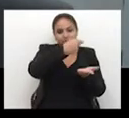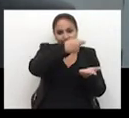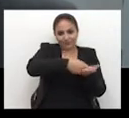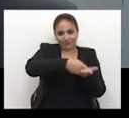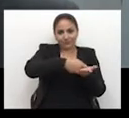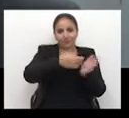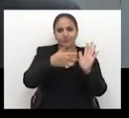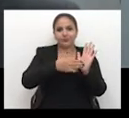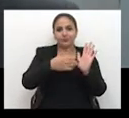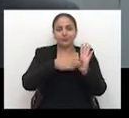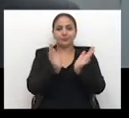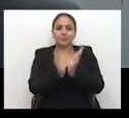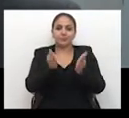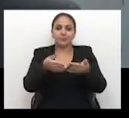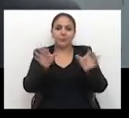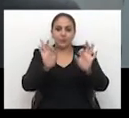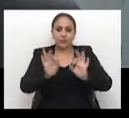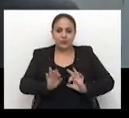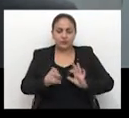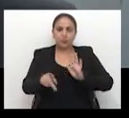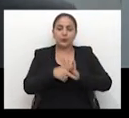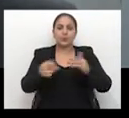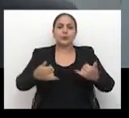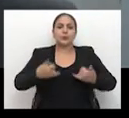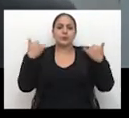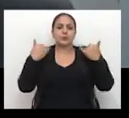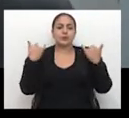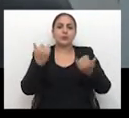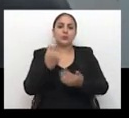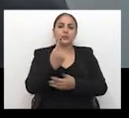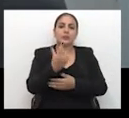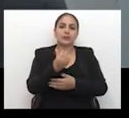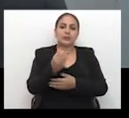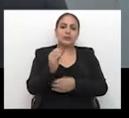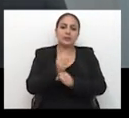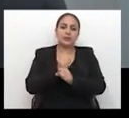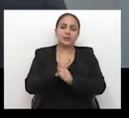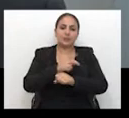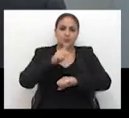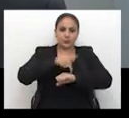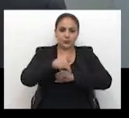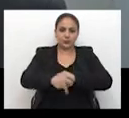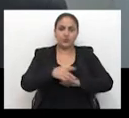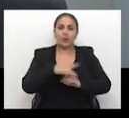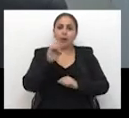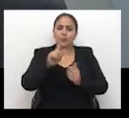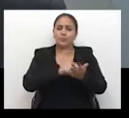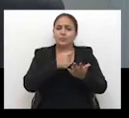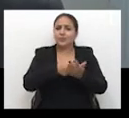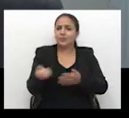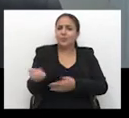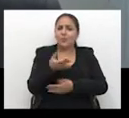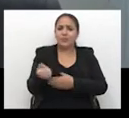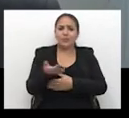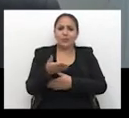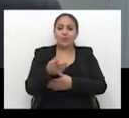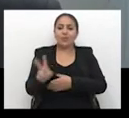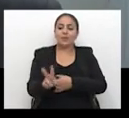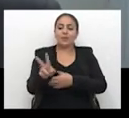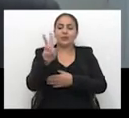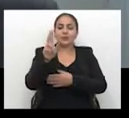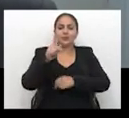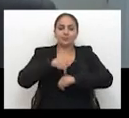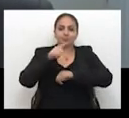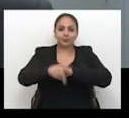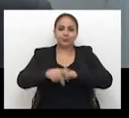agenda proposta pela comissão organizadora do aniversário de 160 anos é uma agenda inovadora